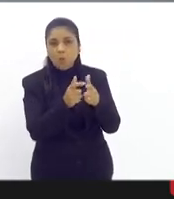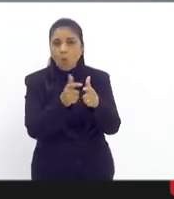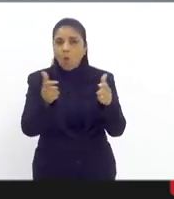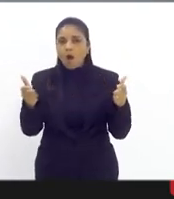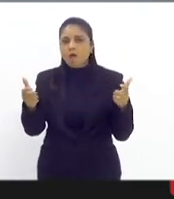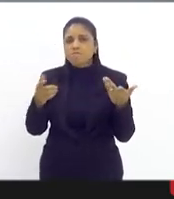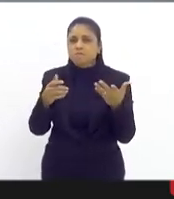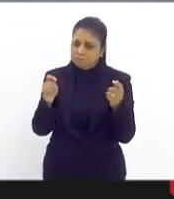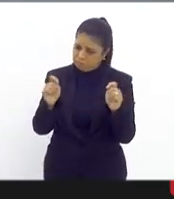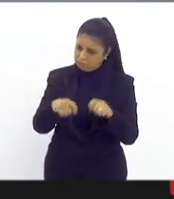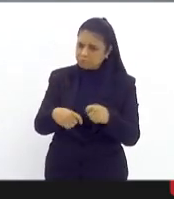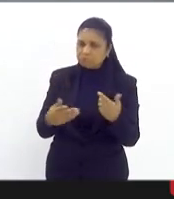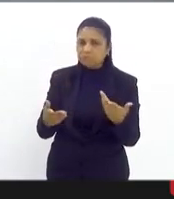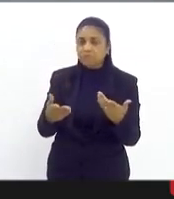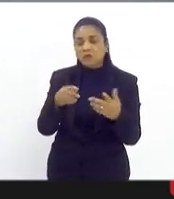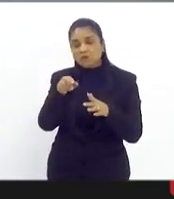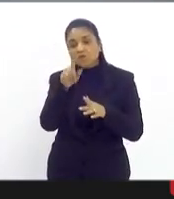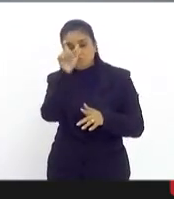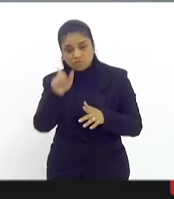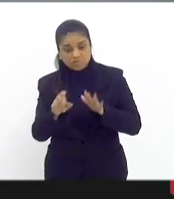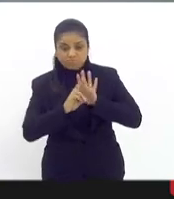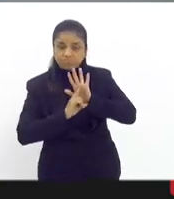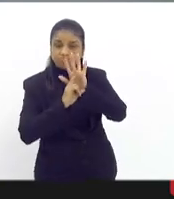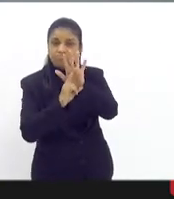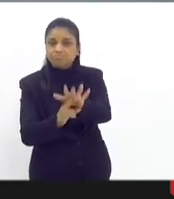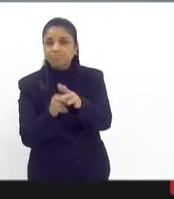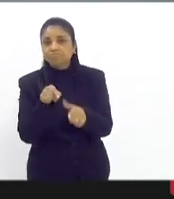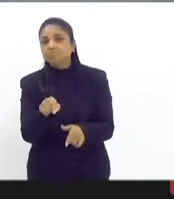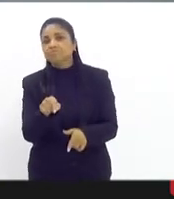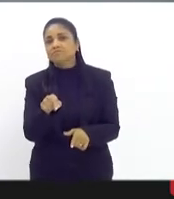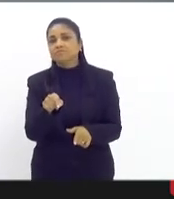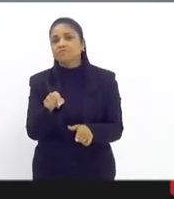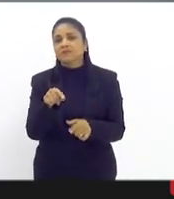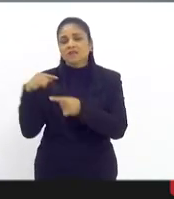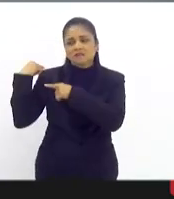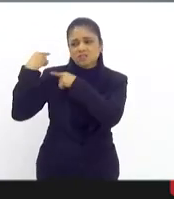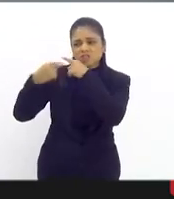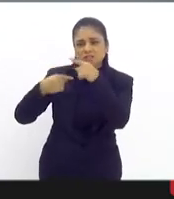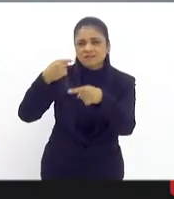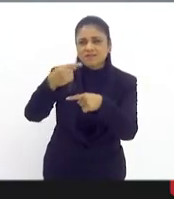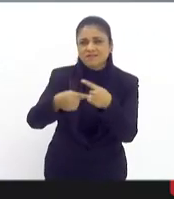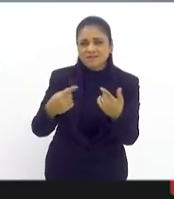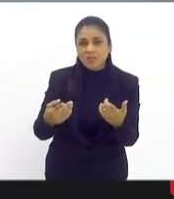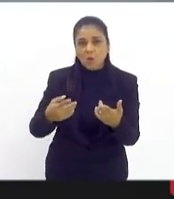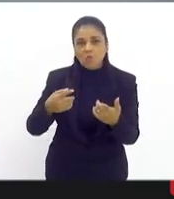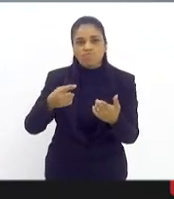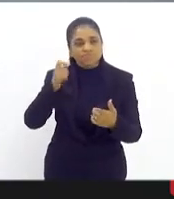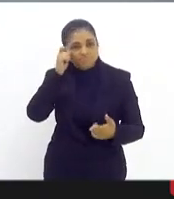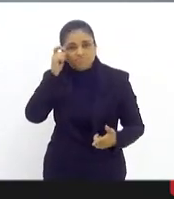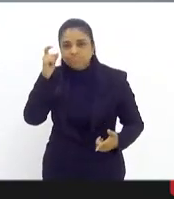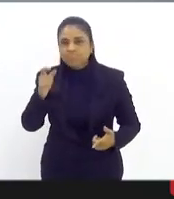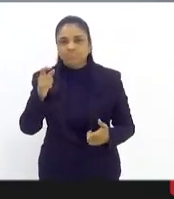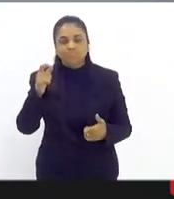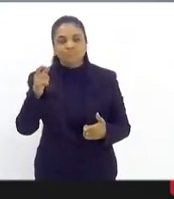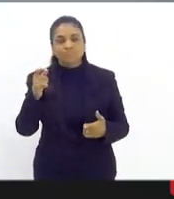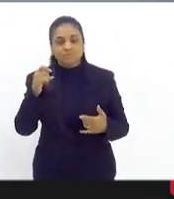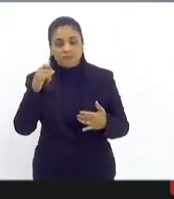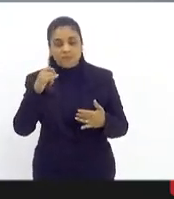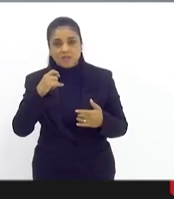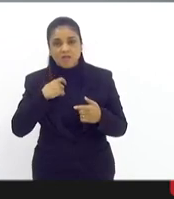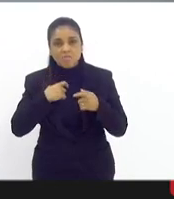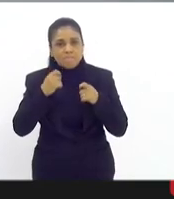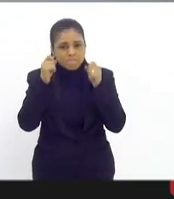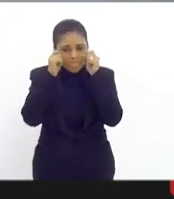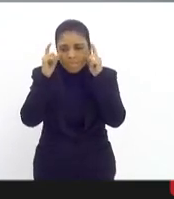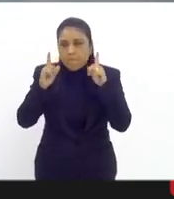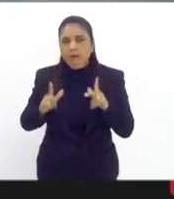você representa essa geração antenada que lutou contra o